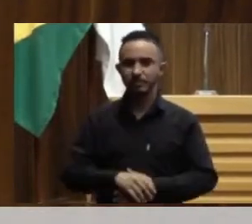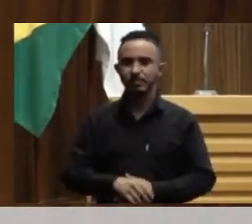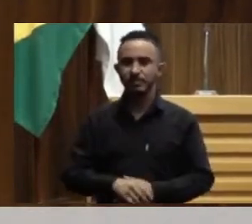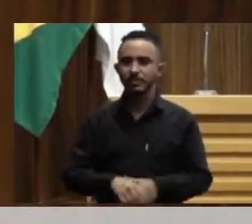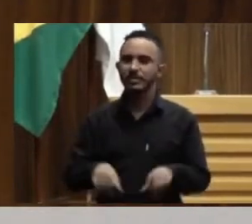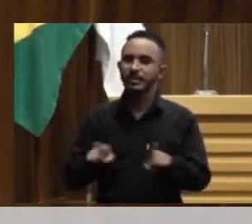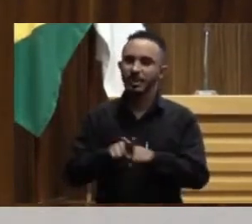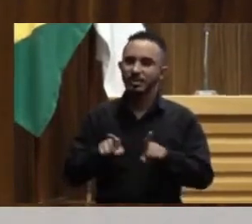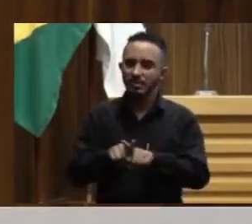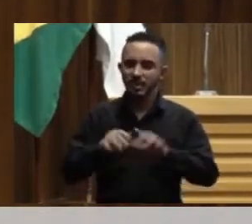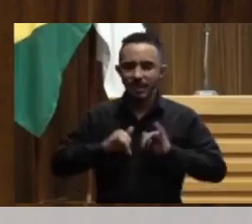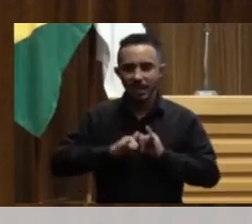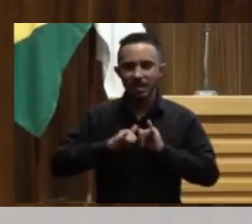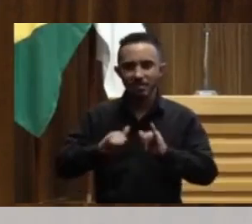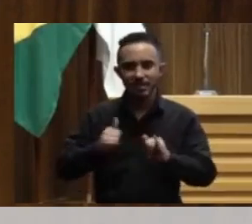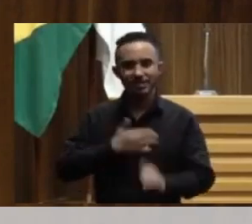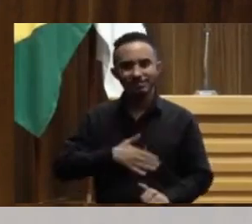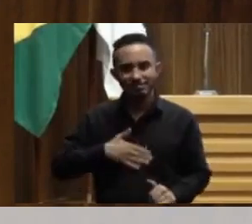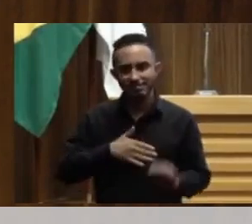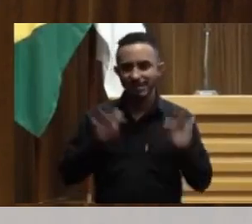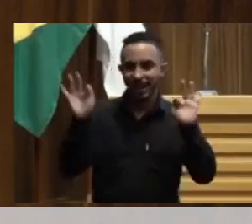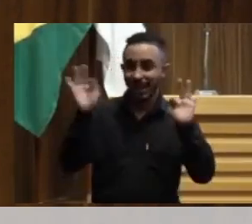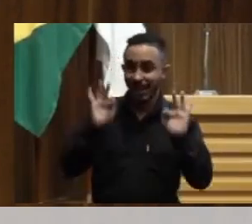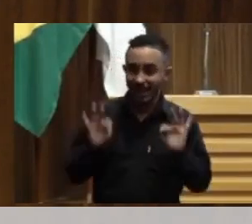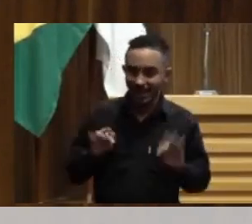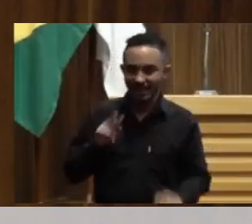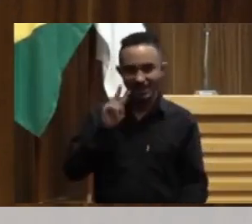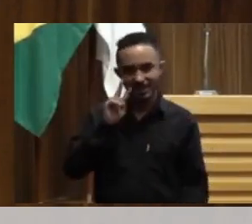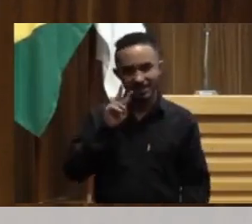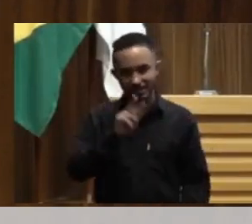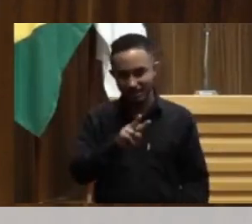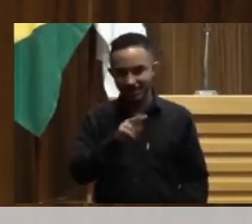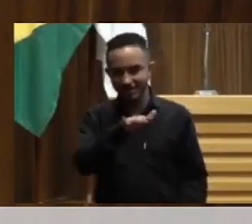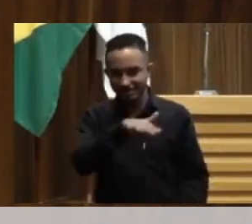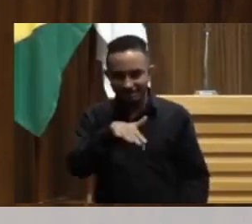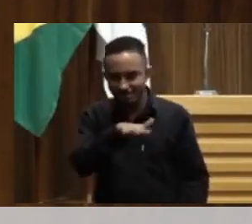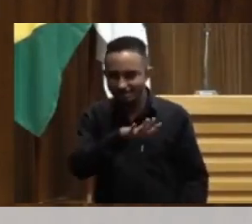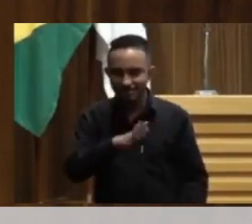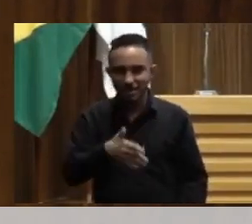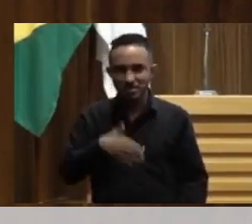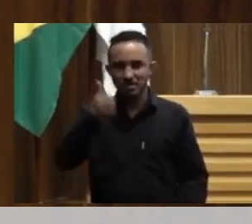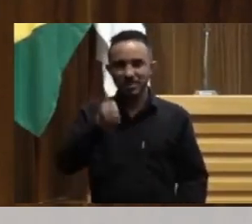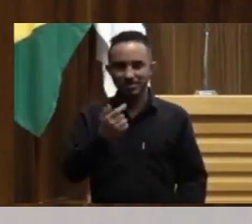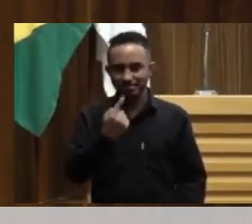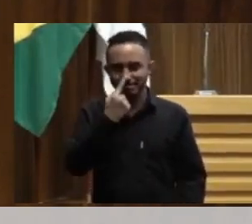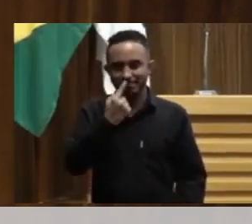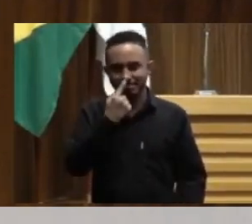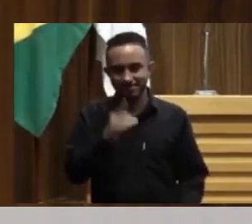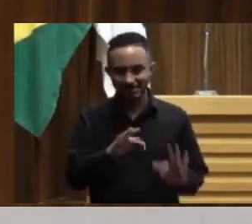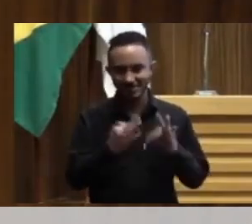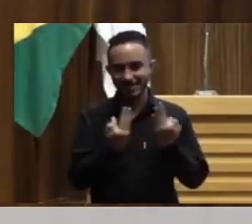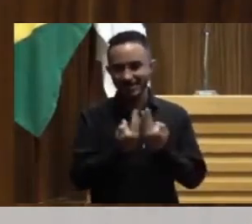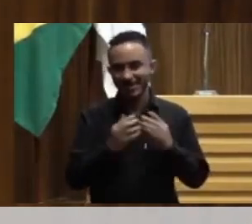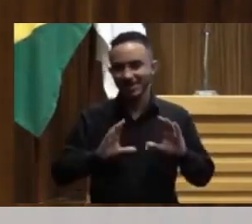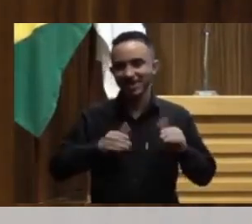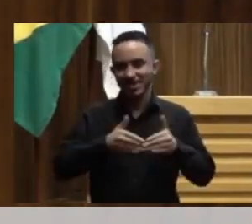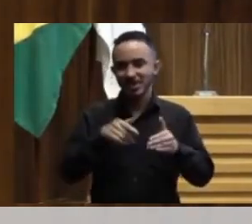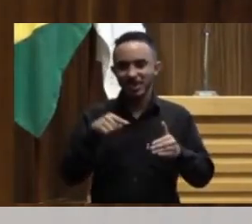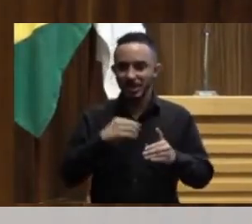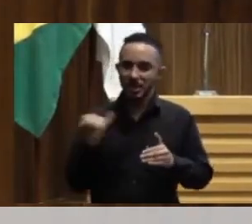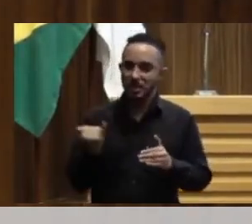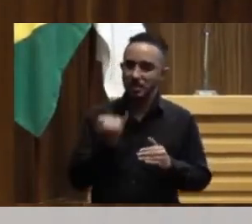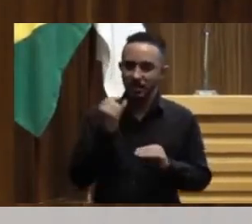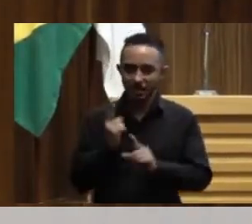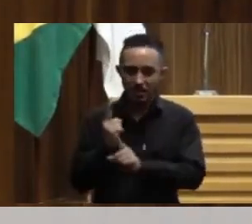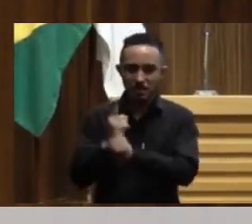da alegria de vir com a Lu, que é a melhor parte da família, aqui nesse importante